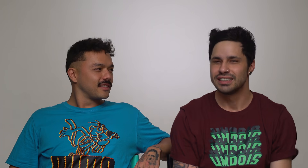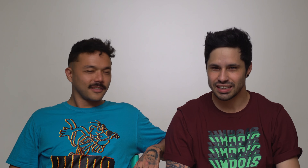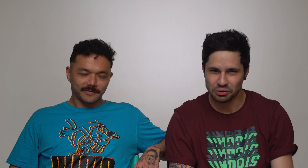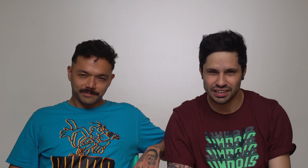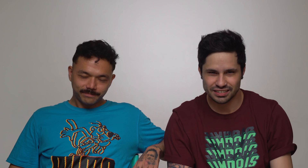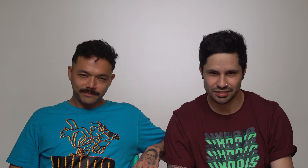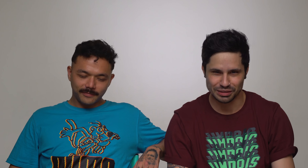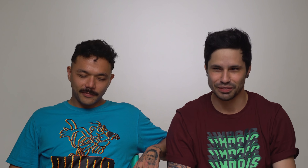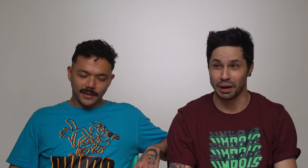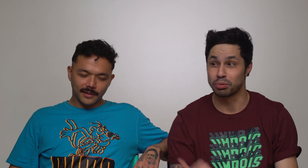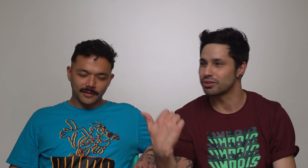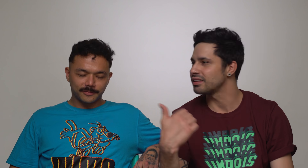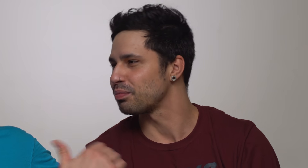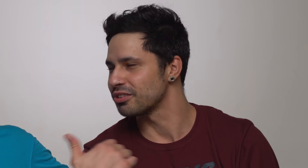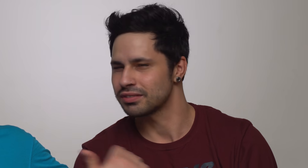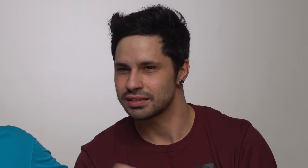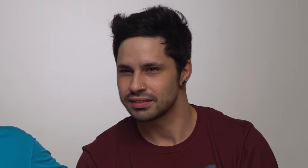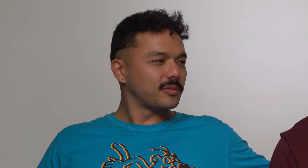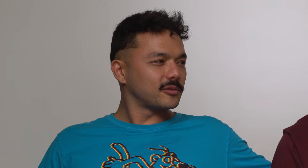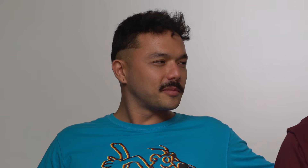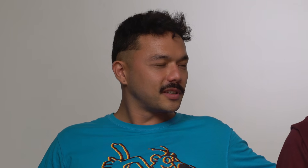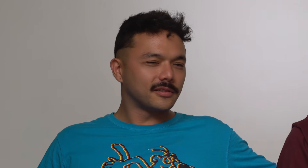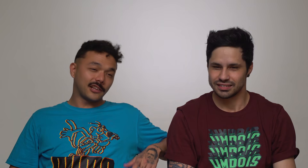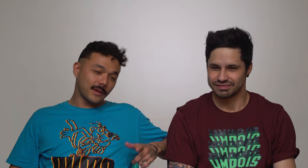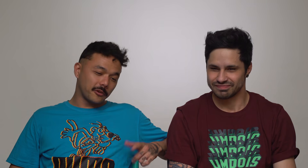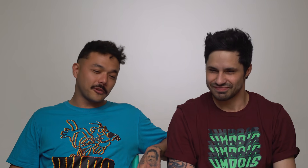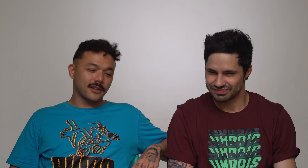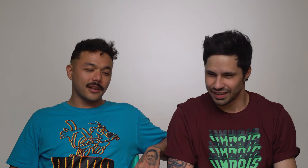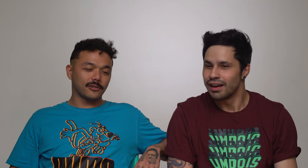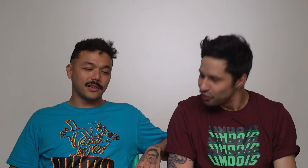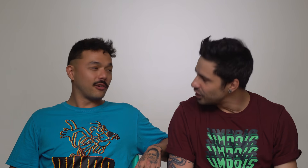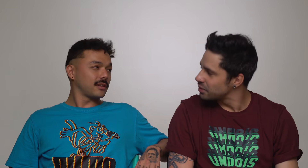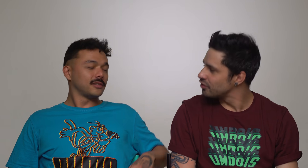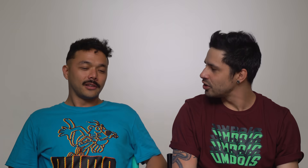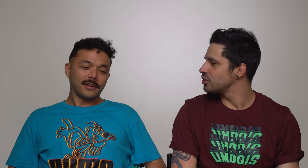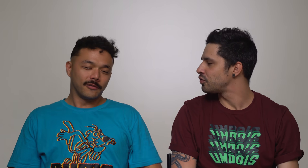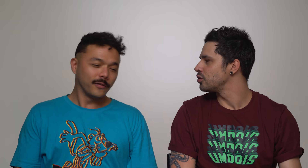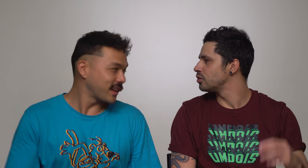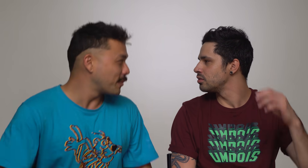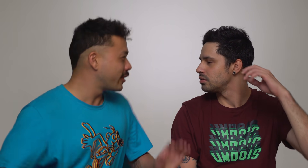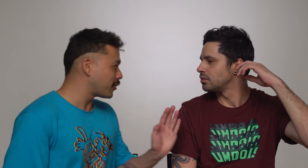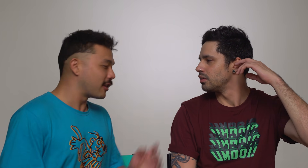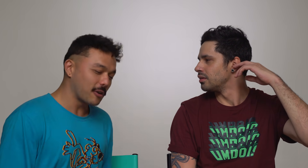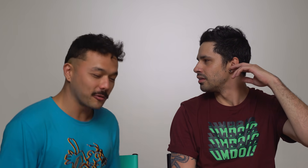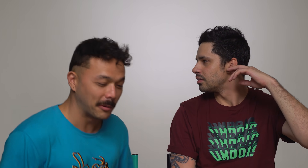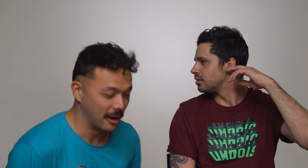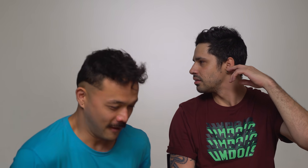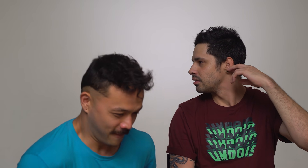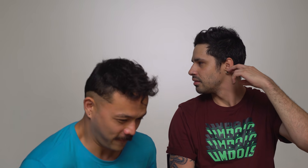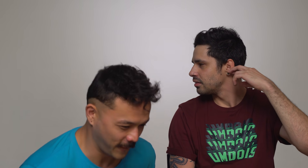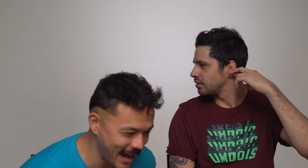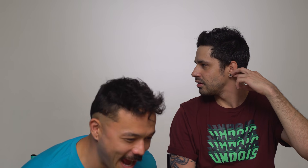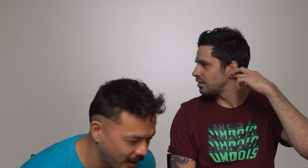pá. Cadê o William nessas horas? Pra ficar puto. Ele tá puto, não tá? Ele deve tá puto, mano. Se ele tiver monitorando esse áudio, se não... Foi, mano. Vamos ver se ele tá monitorando no áudio